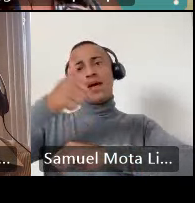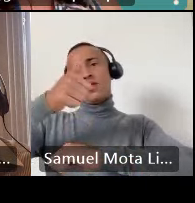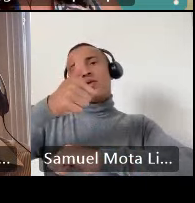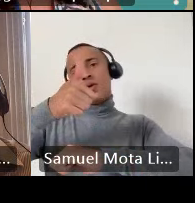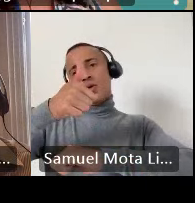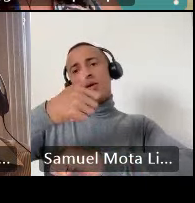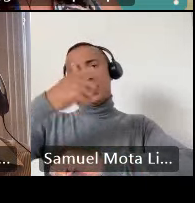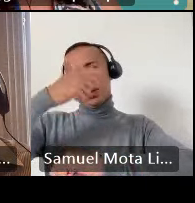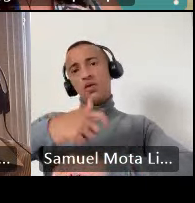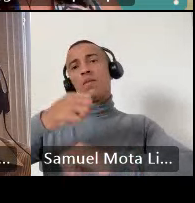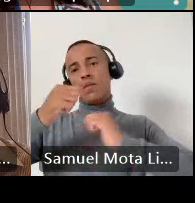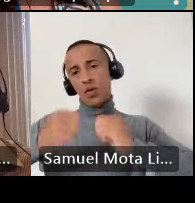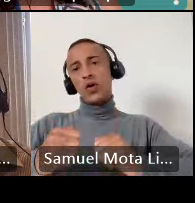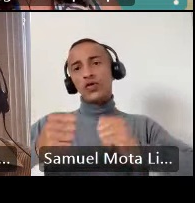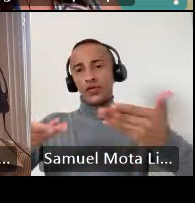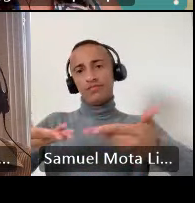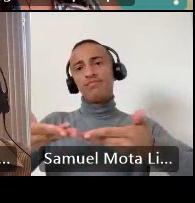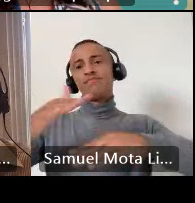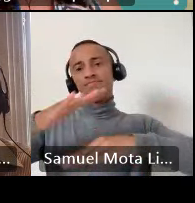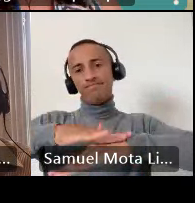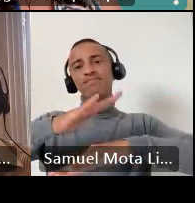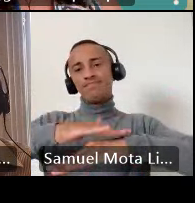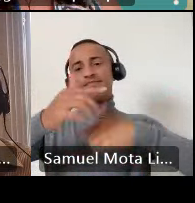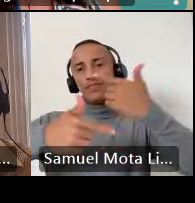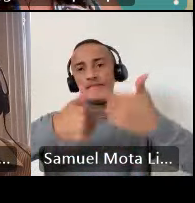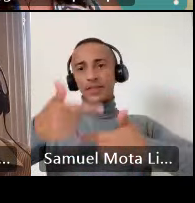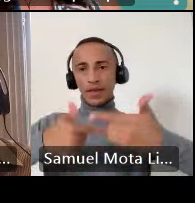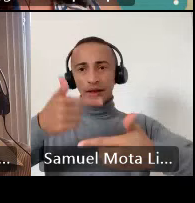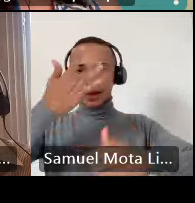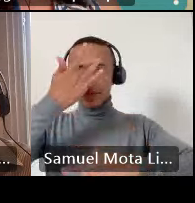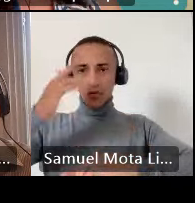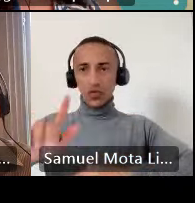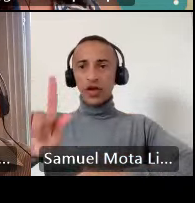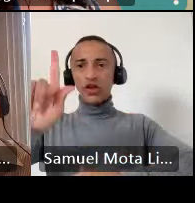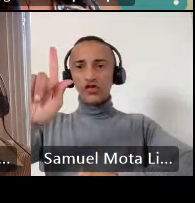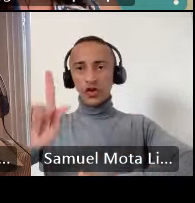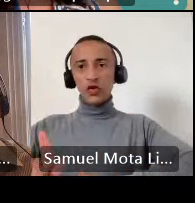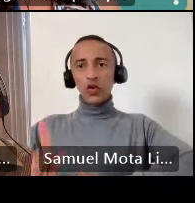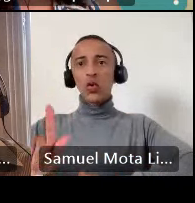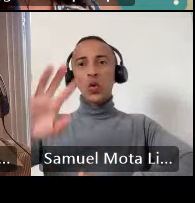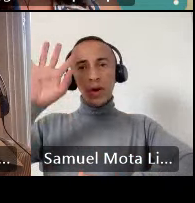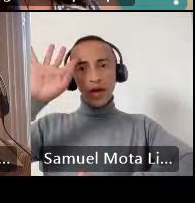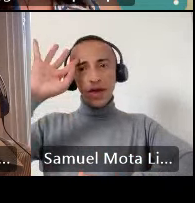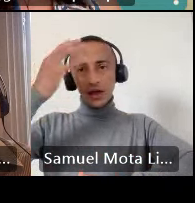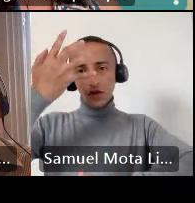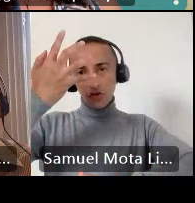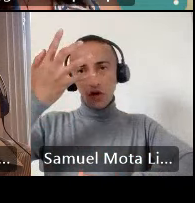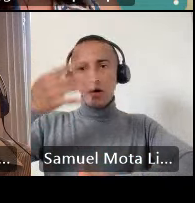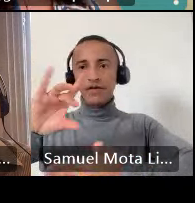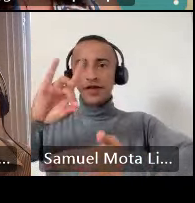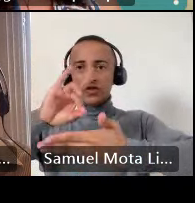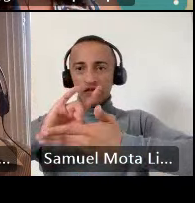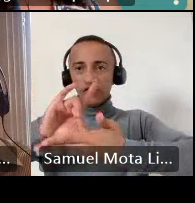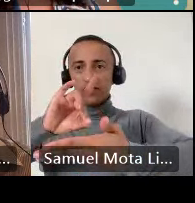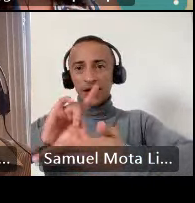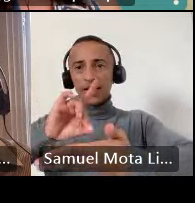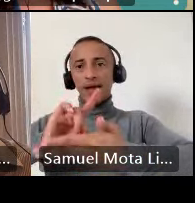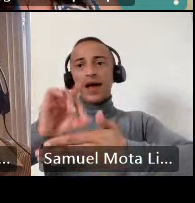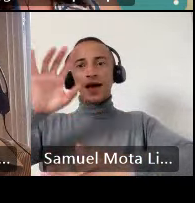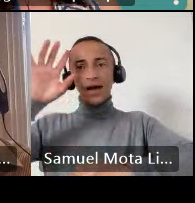eh e e aí quando um gestor público né toma as decisões bem fundamentadas a gente tá protegido Já que as